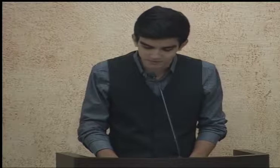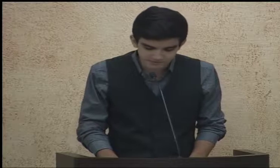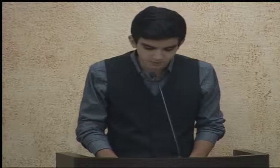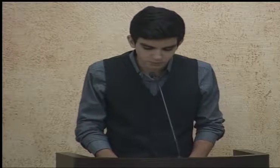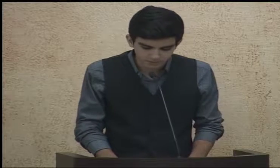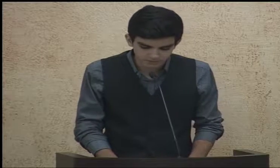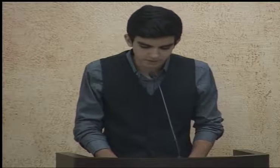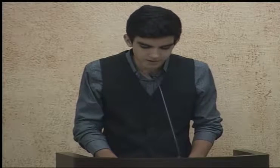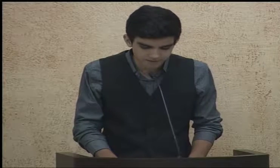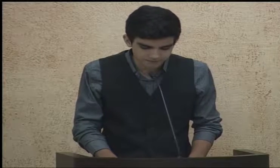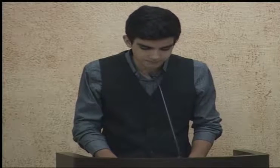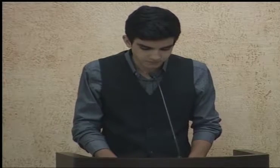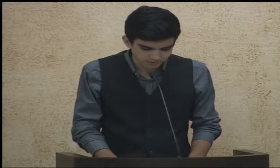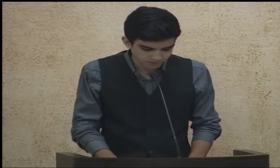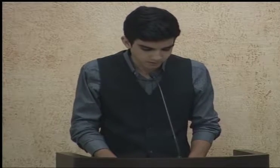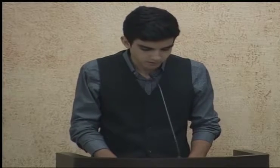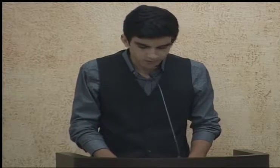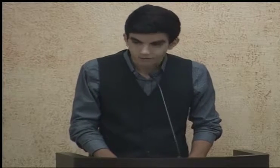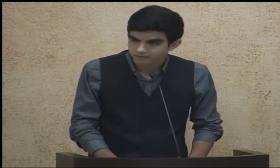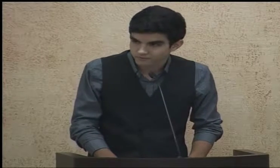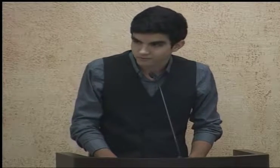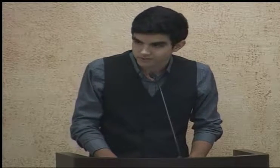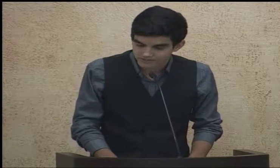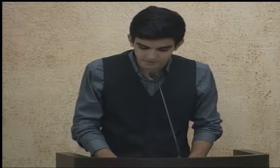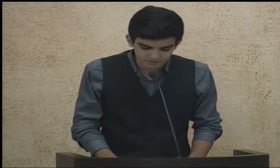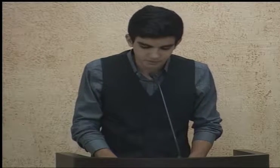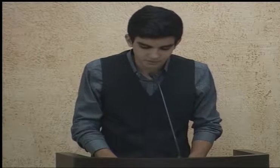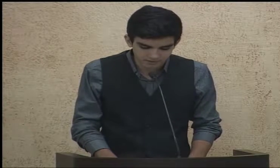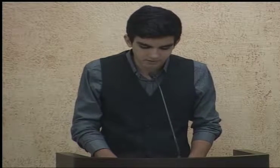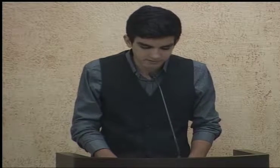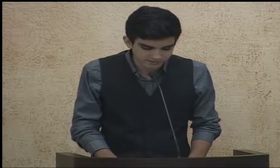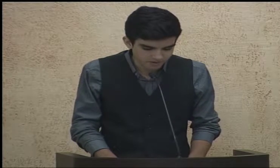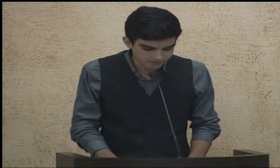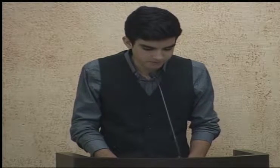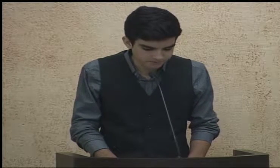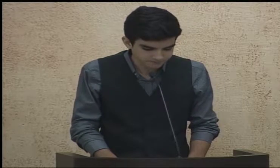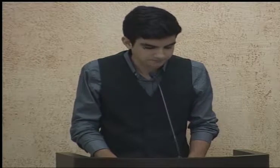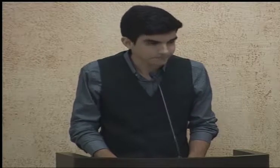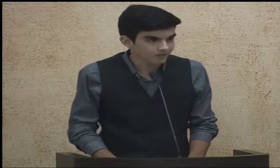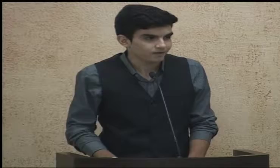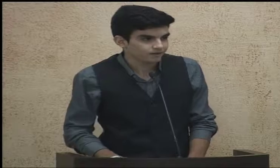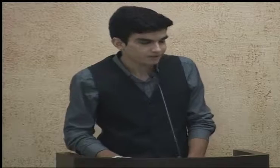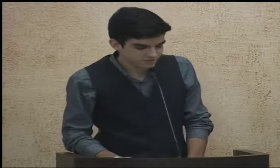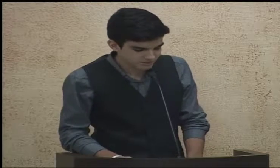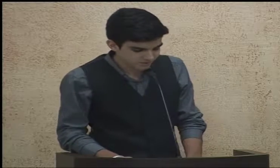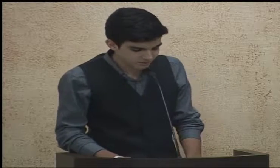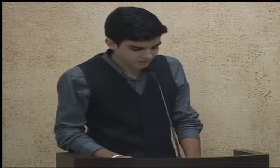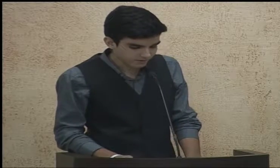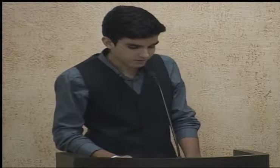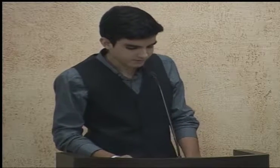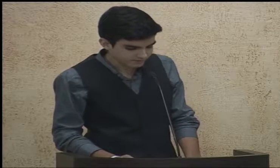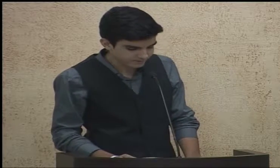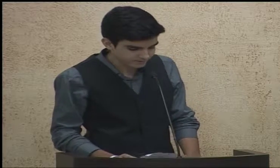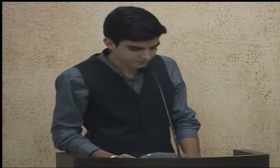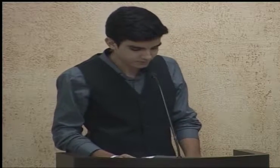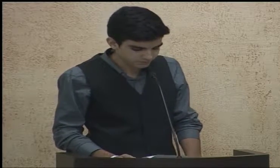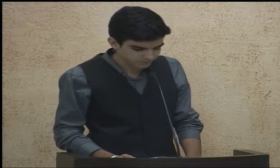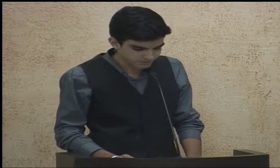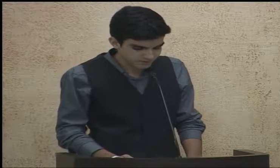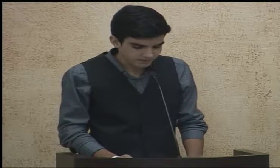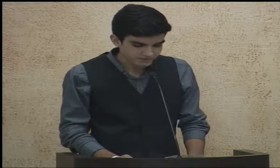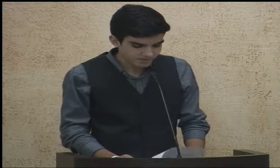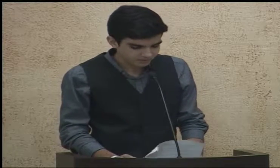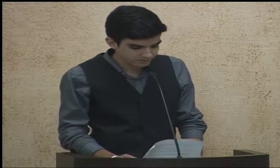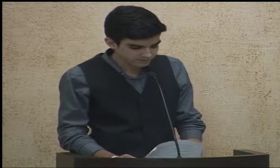hoje vocês têm a oportunidade. Então não deixe que essa oportunidade escape. E desde já, eu agradeço a atenção de